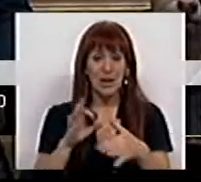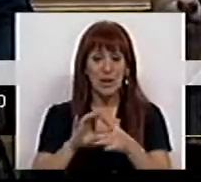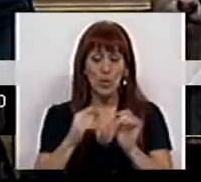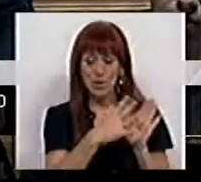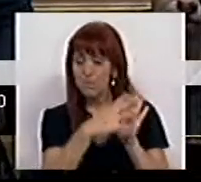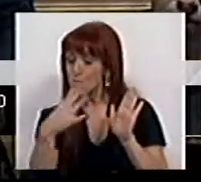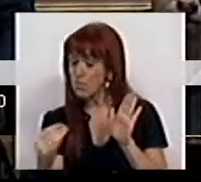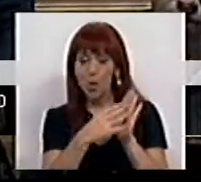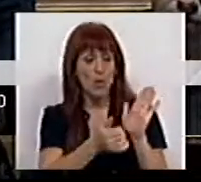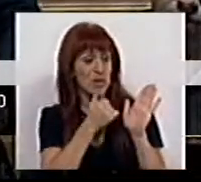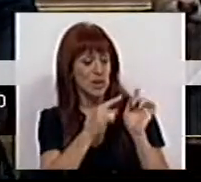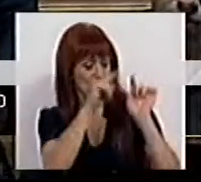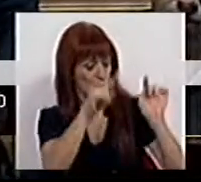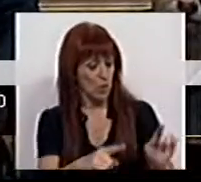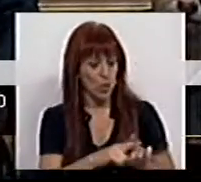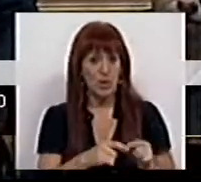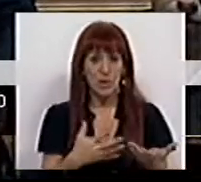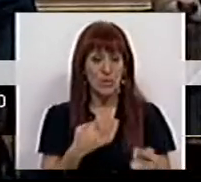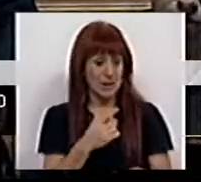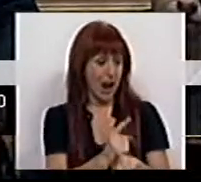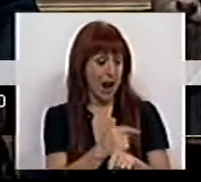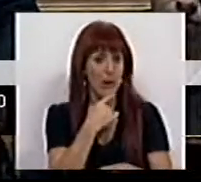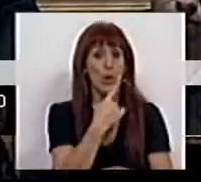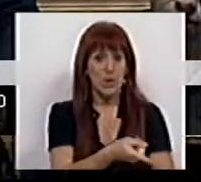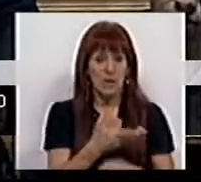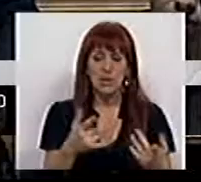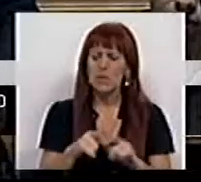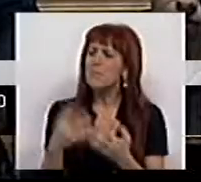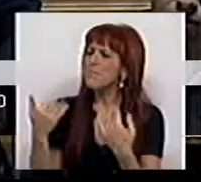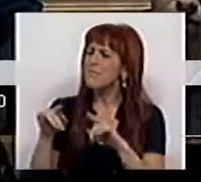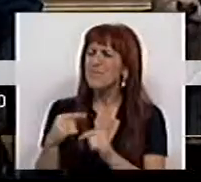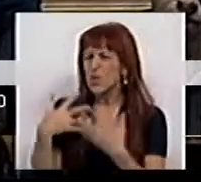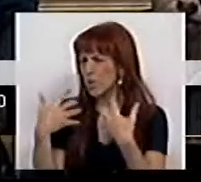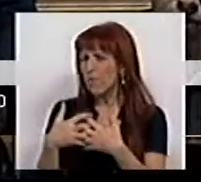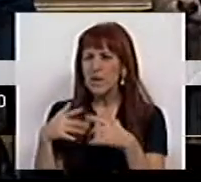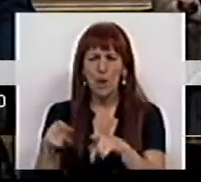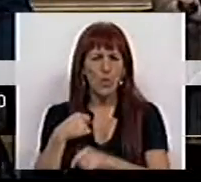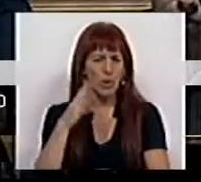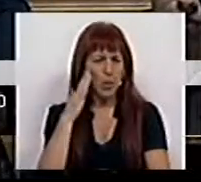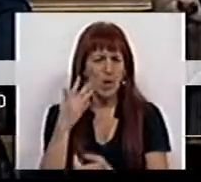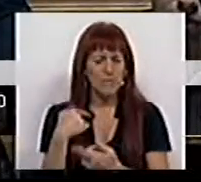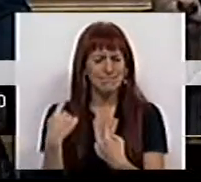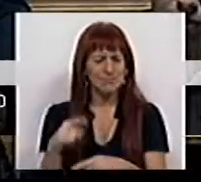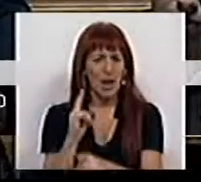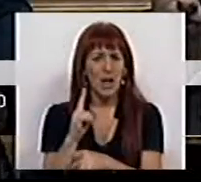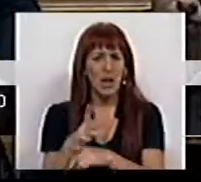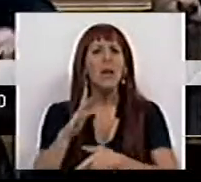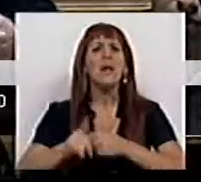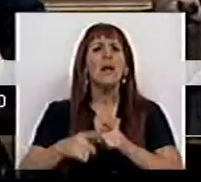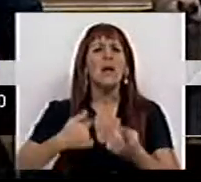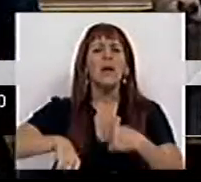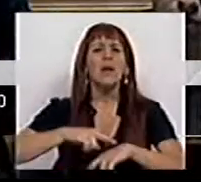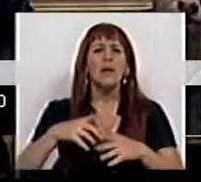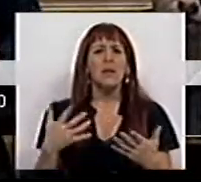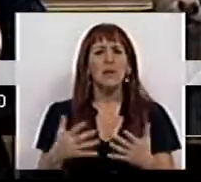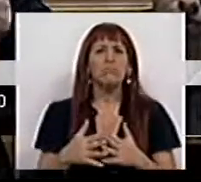à transposição da decisão-quadro que já mencionei, há, no entanto, uma dúvida que eu acho que subsiste, que é se